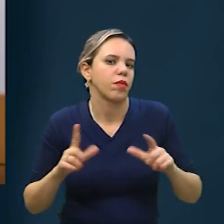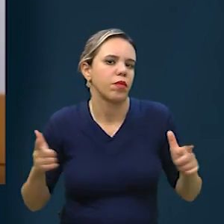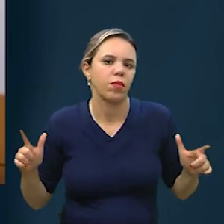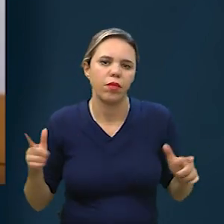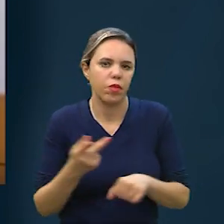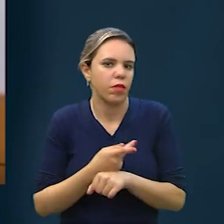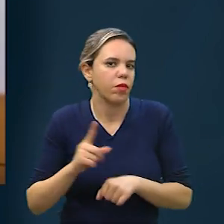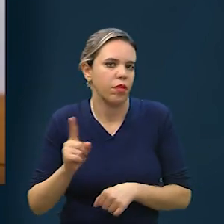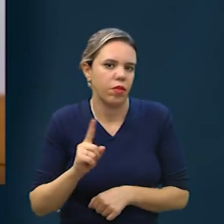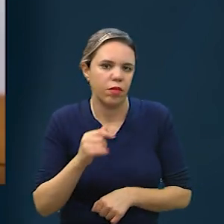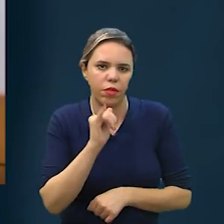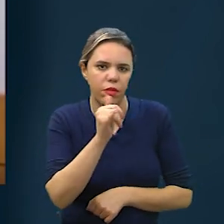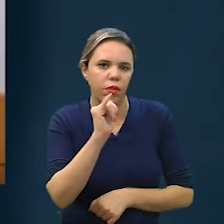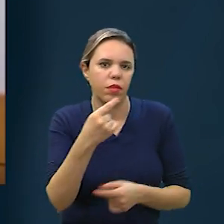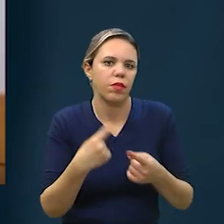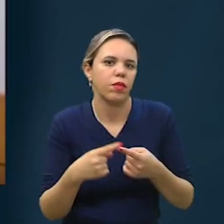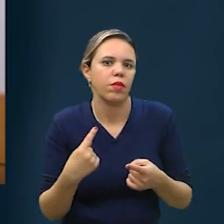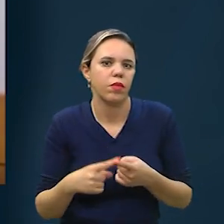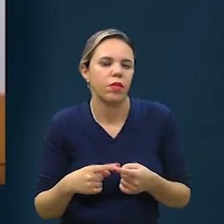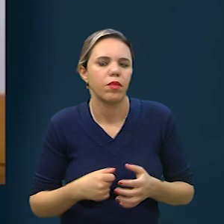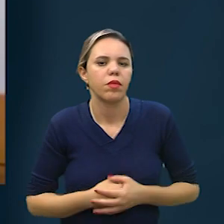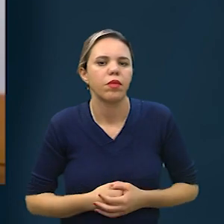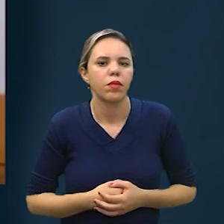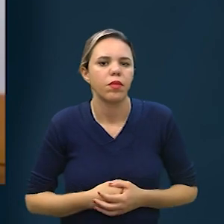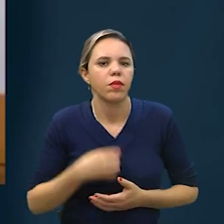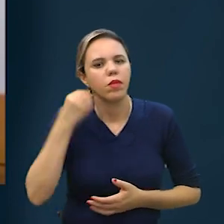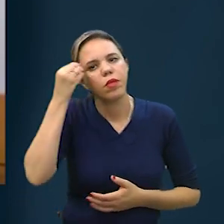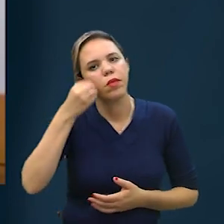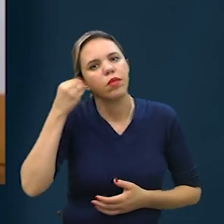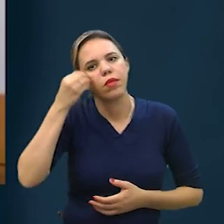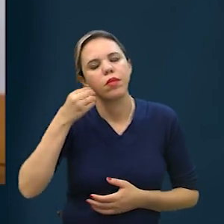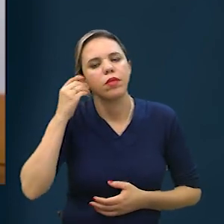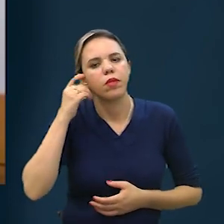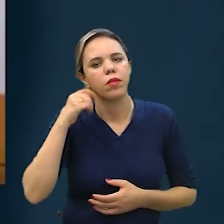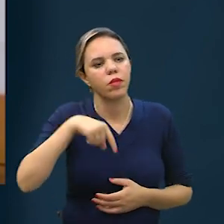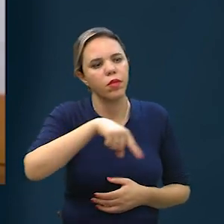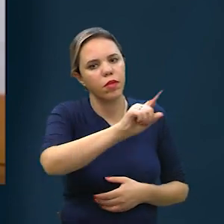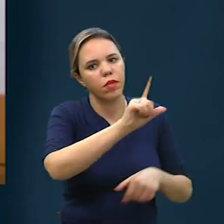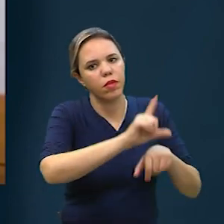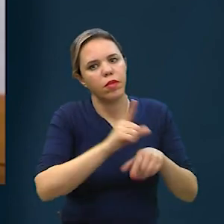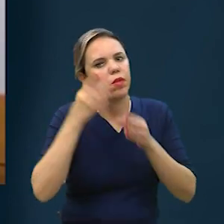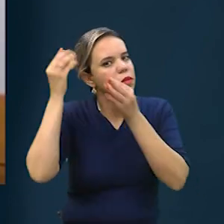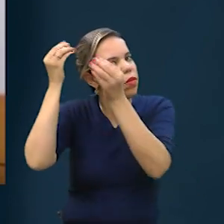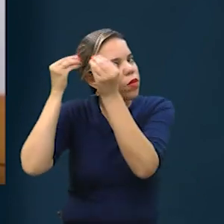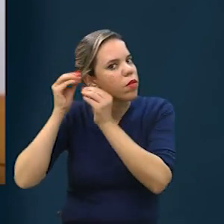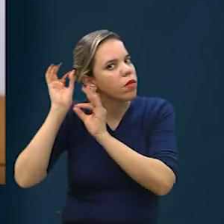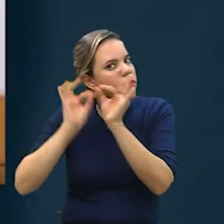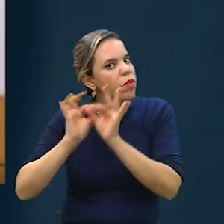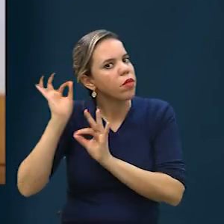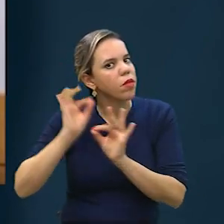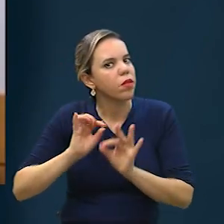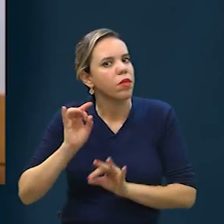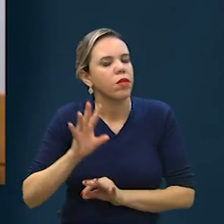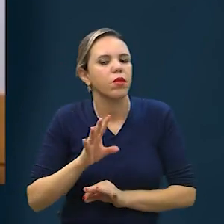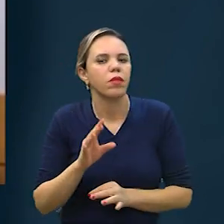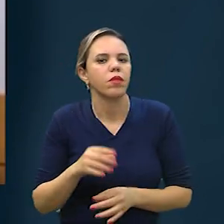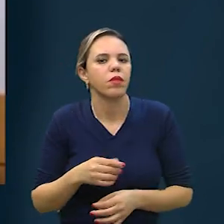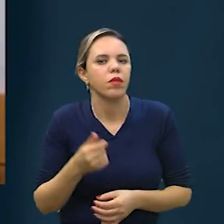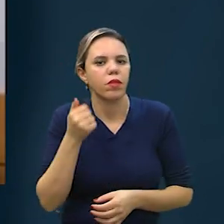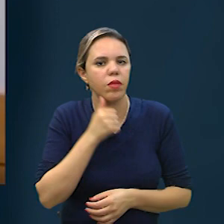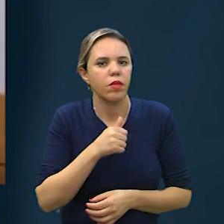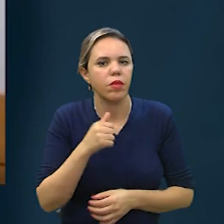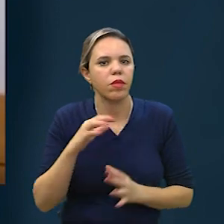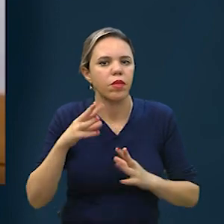tem tido grande procura, e eu vou te dizer o porquê. A experiência, ir até o salão fazer o cabelo, não é só o cabelo, né?